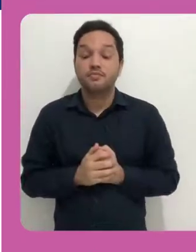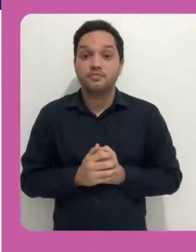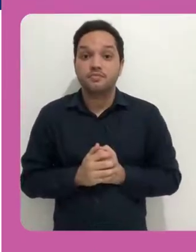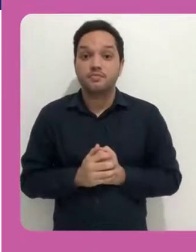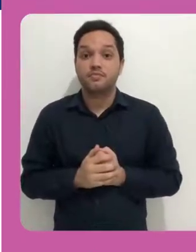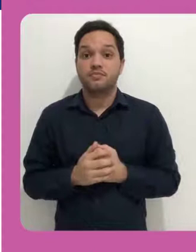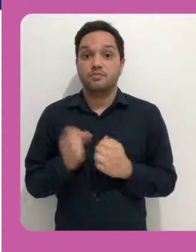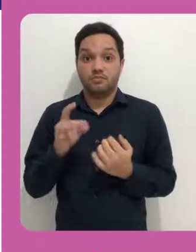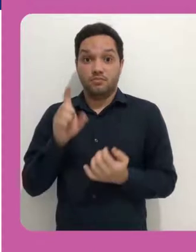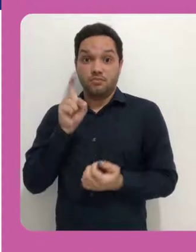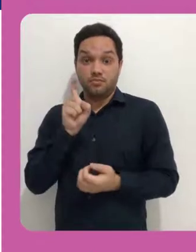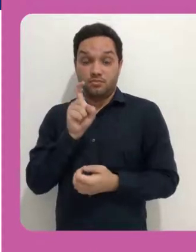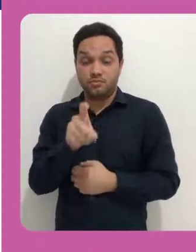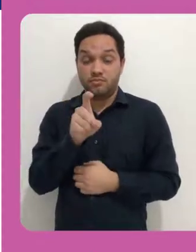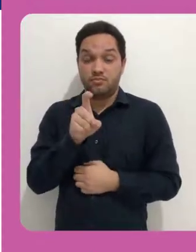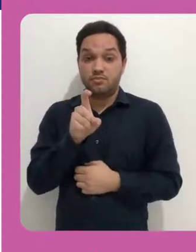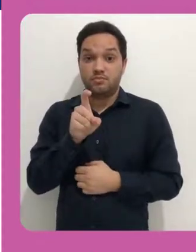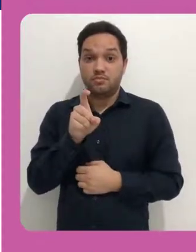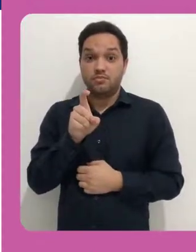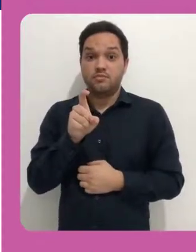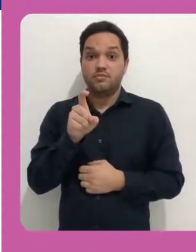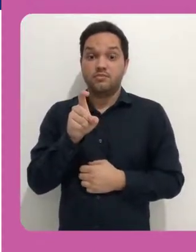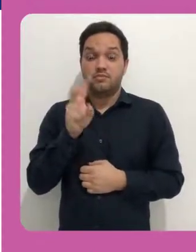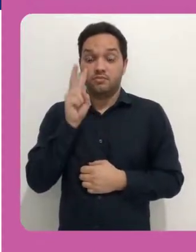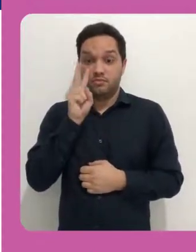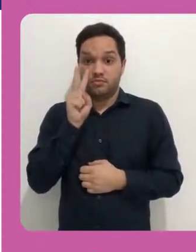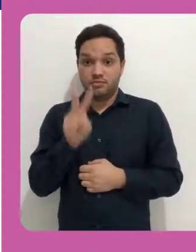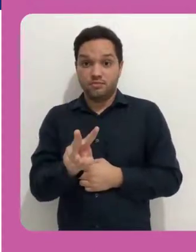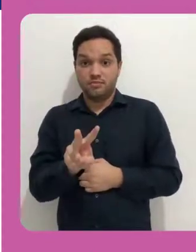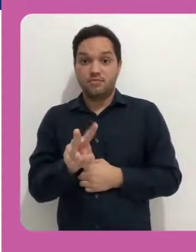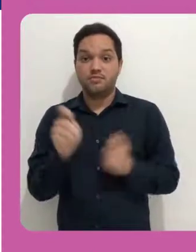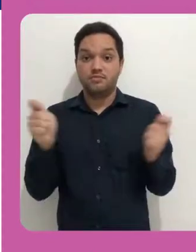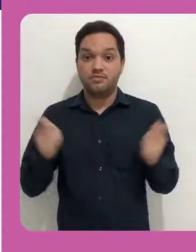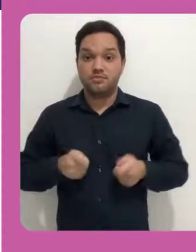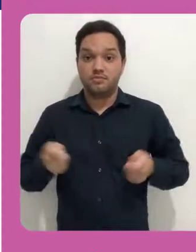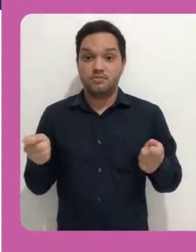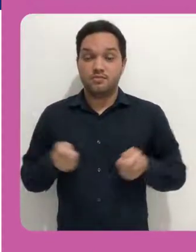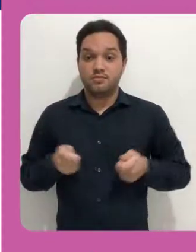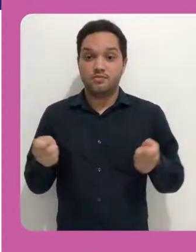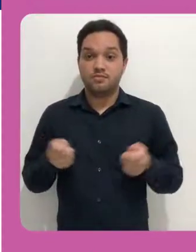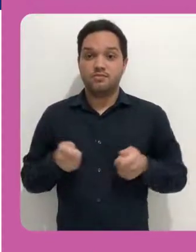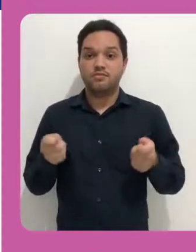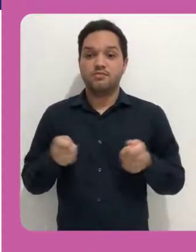as referências, materiais de apoio, material